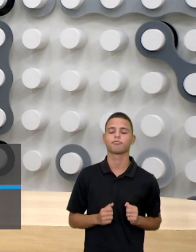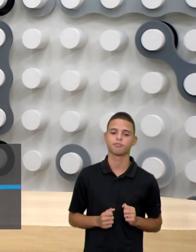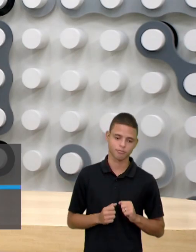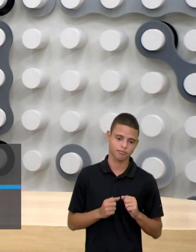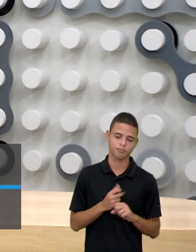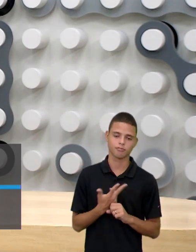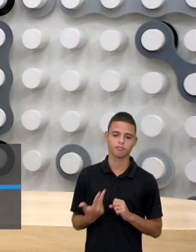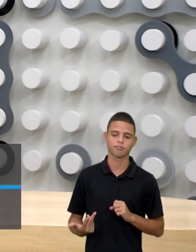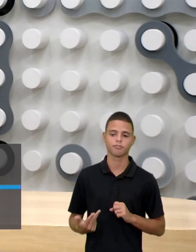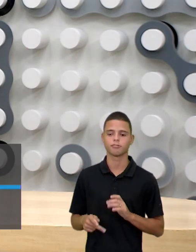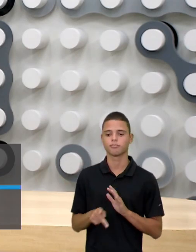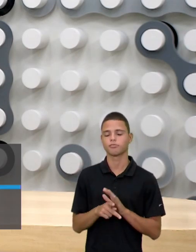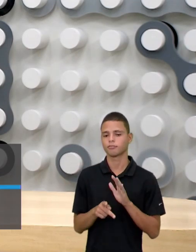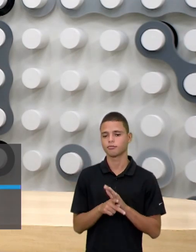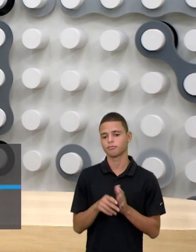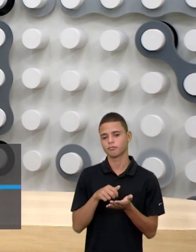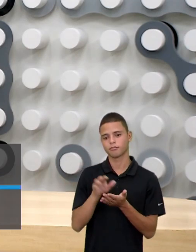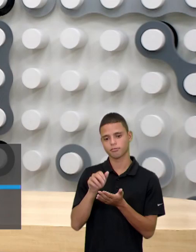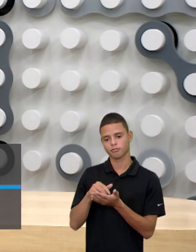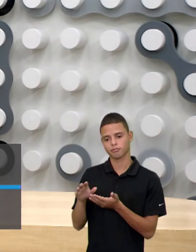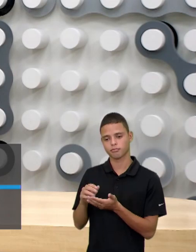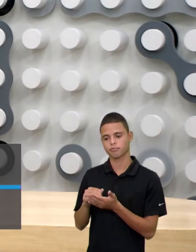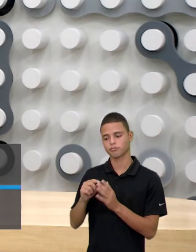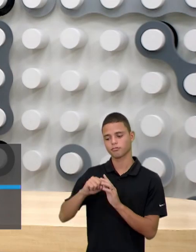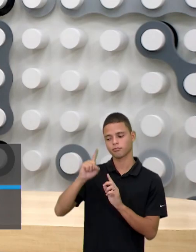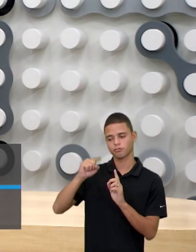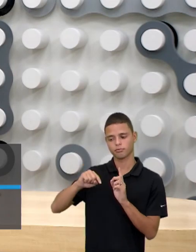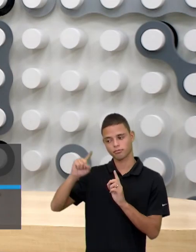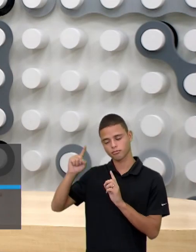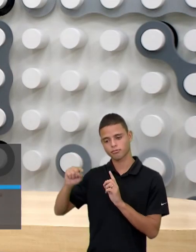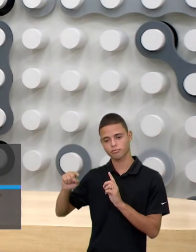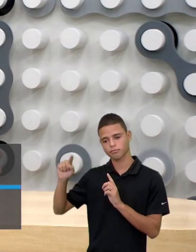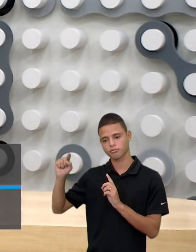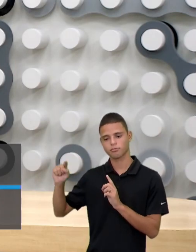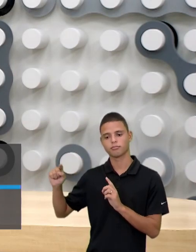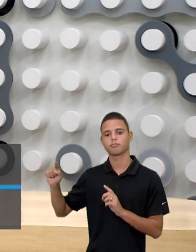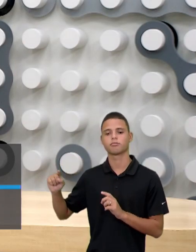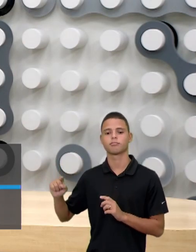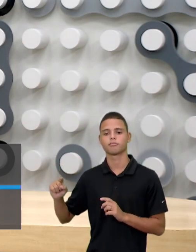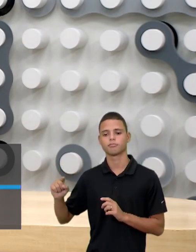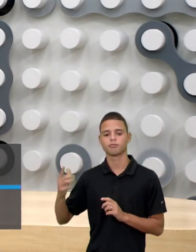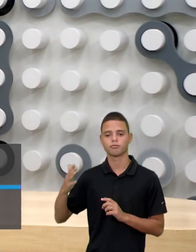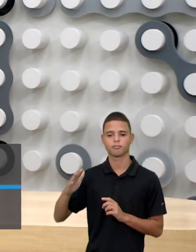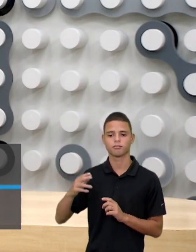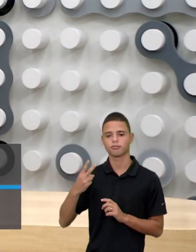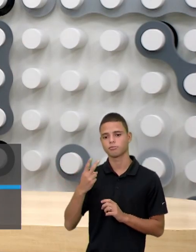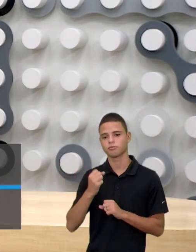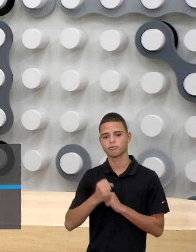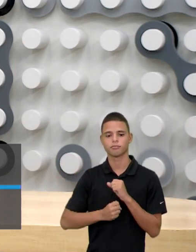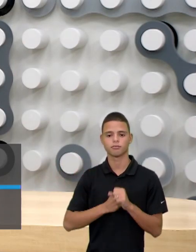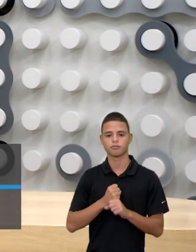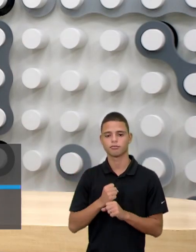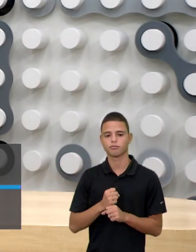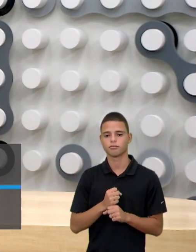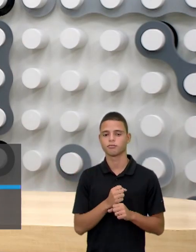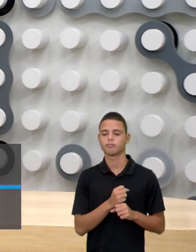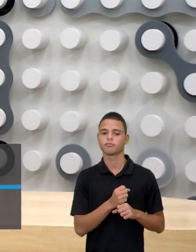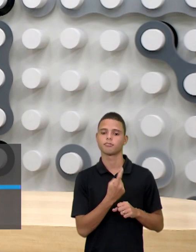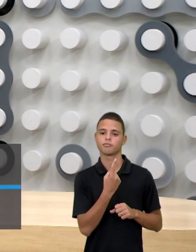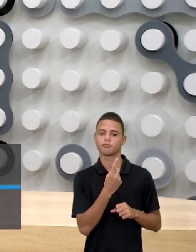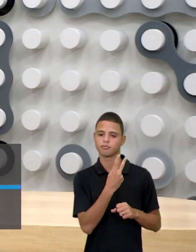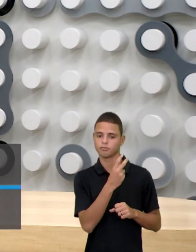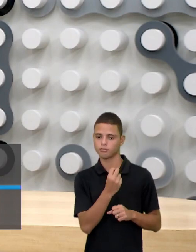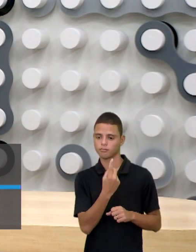de desocupação, né, que foi variando aí no decorrer desses, praticamente aí desses 2 anos aí, entre